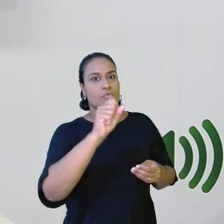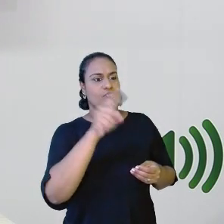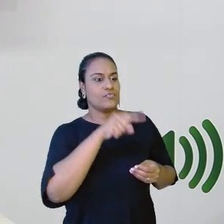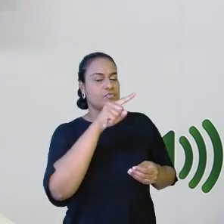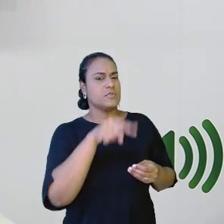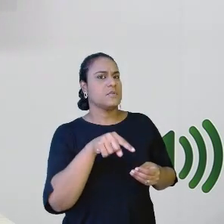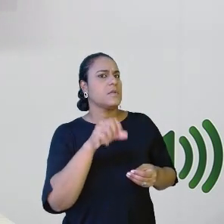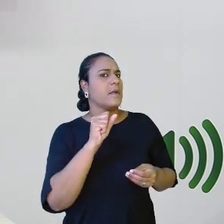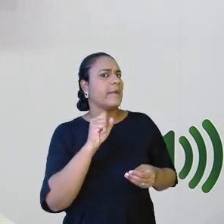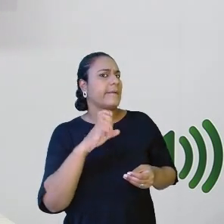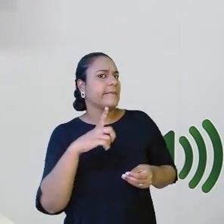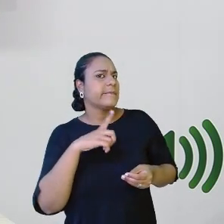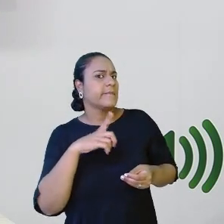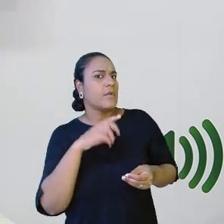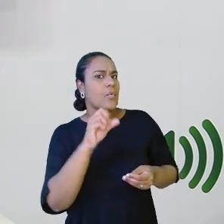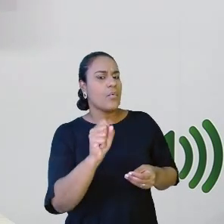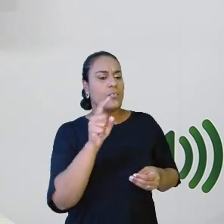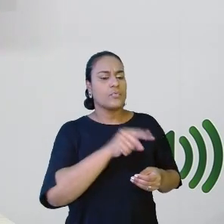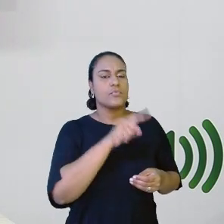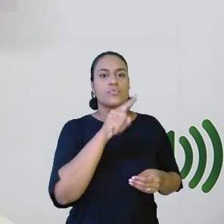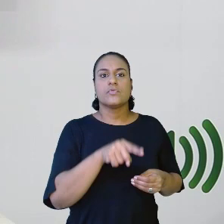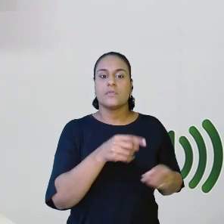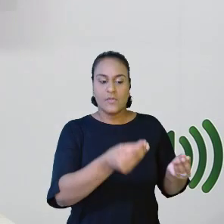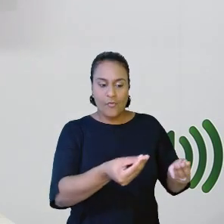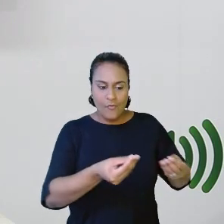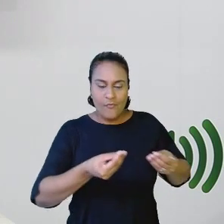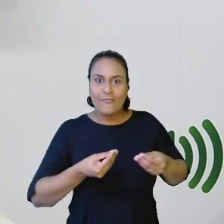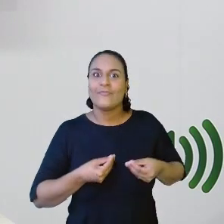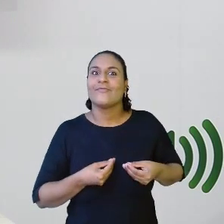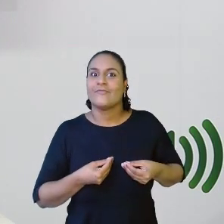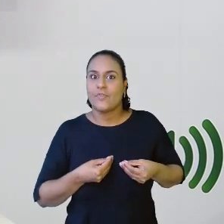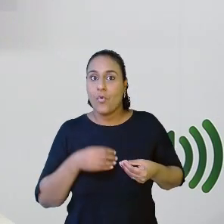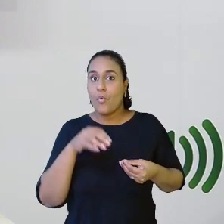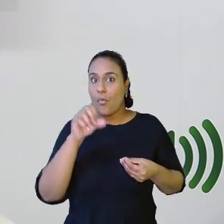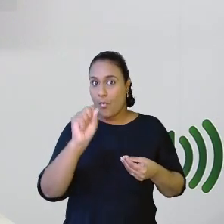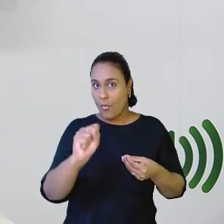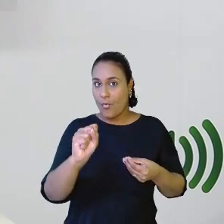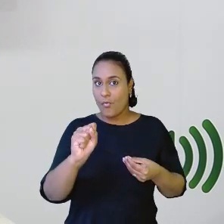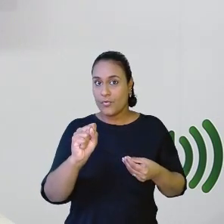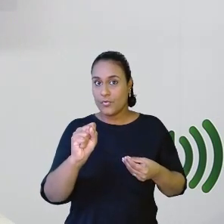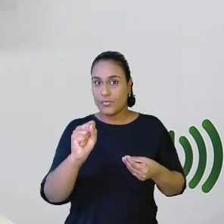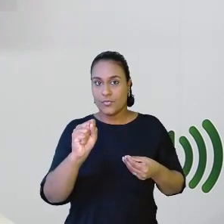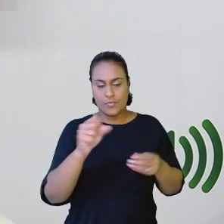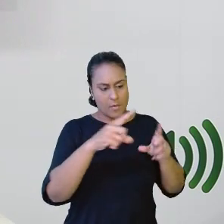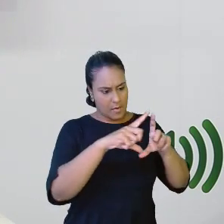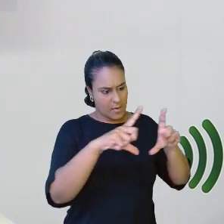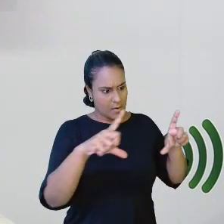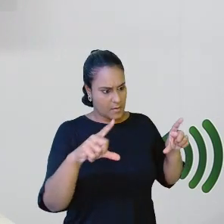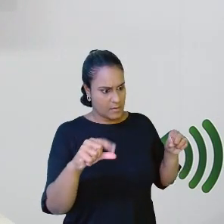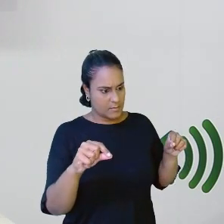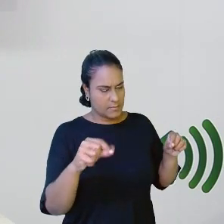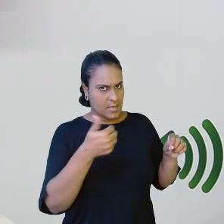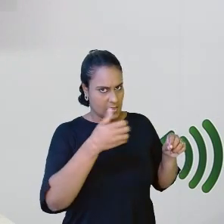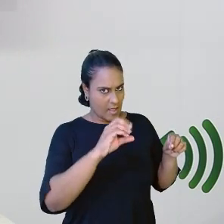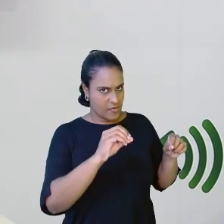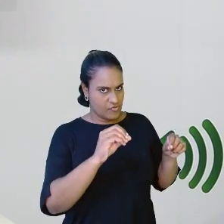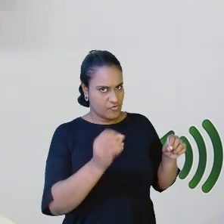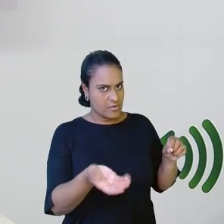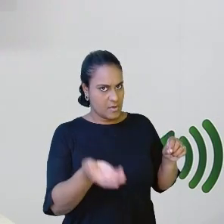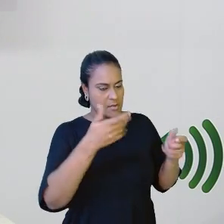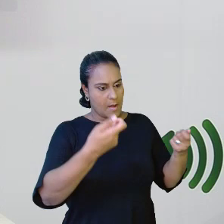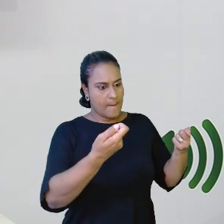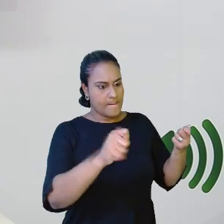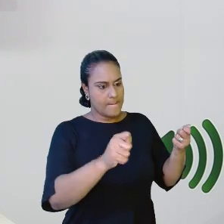8X. Se tem 8, então ele ficou com 8 partes das que ele tinha dividido em quantas mesmo?